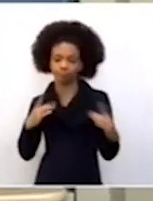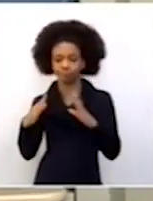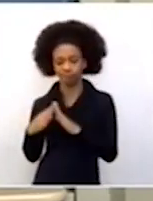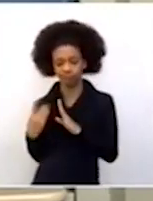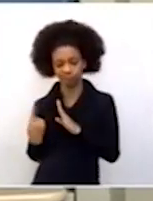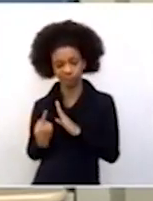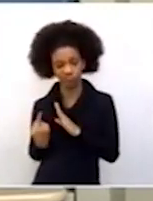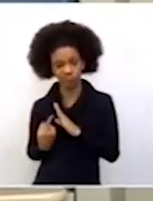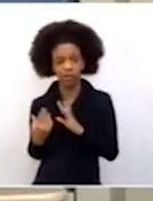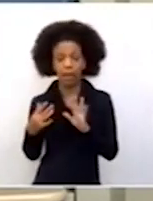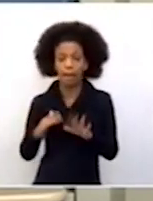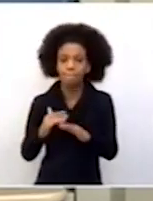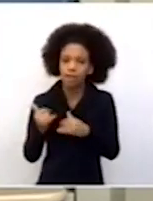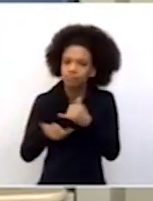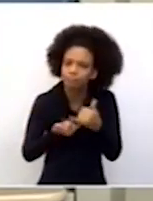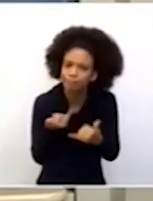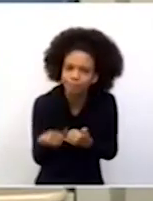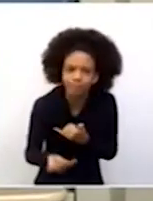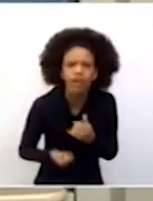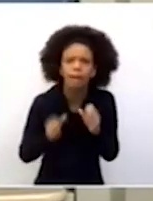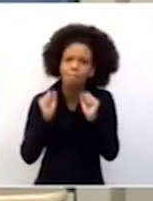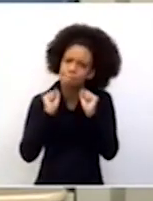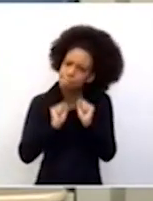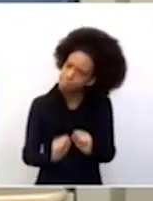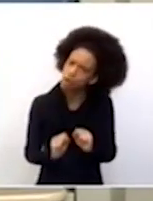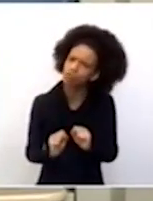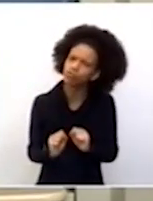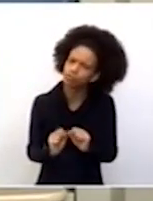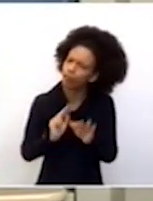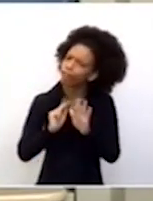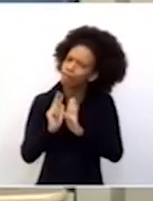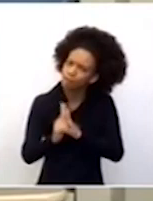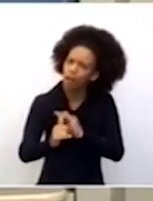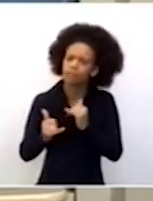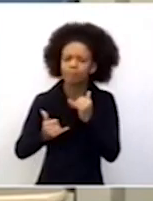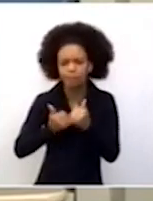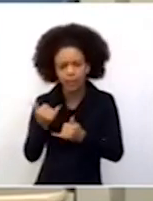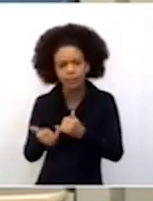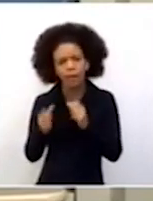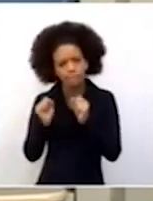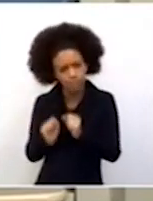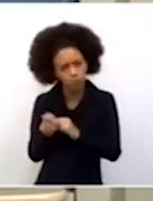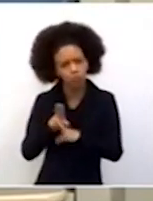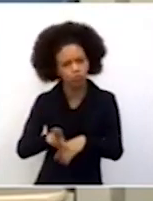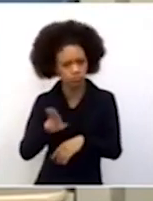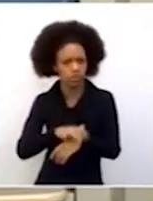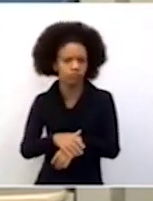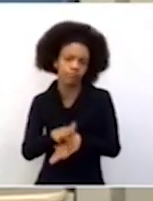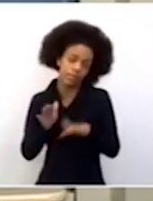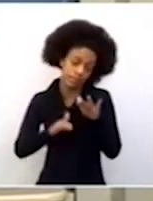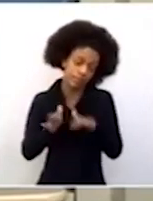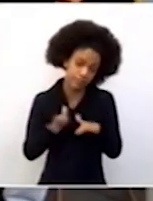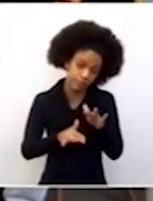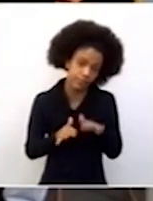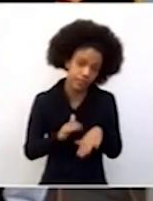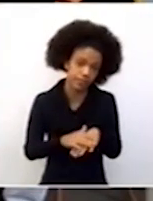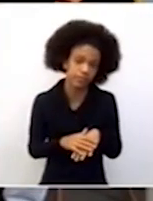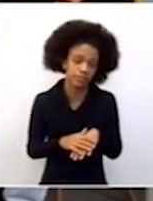muitas brincadeiras, né? Muitas dessas brincadeiras podem ser utilizadas, né? Mesmo remotamente, você pode